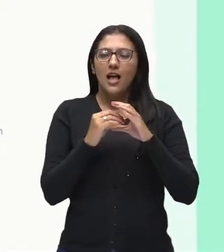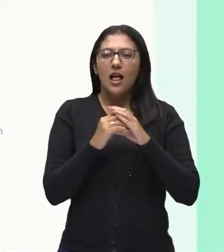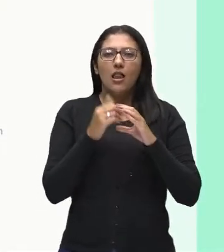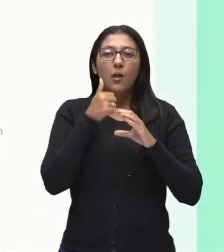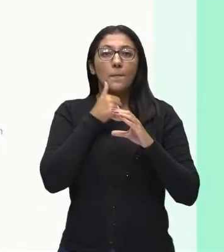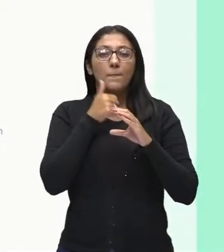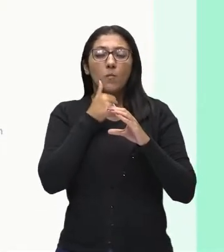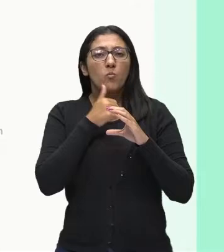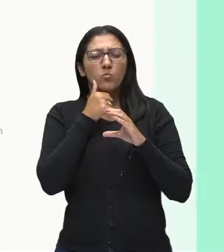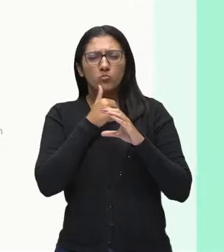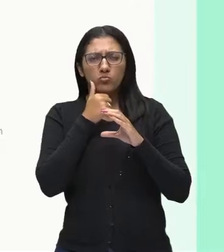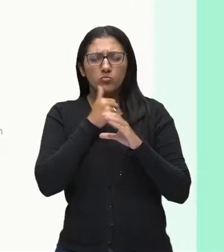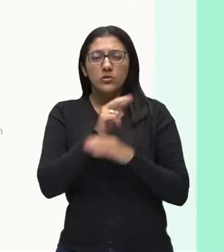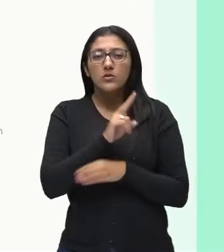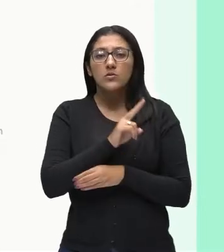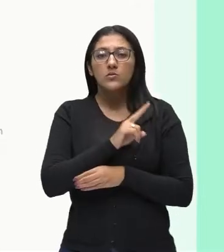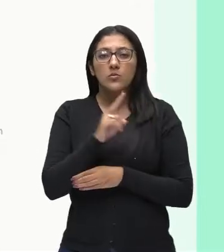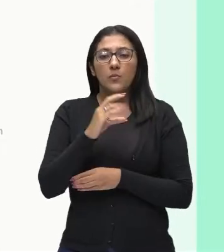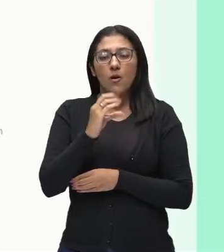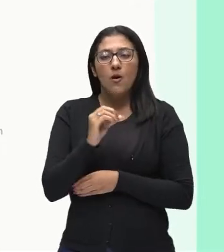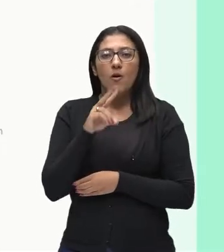gameta feminino, são os